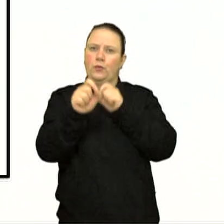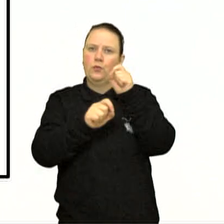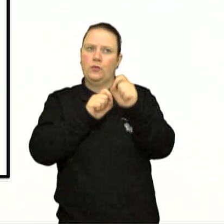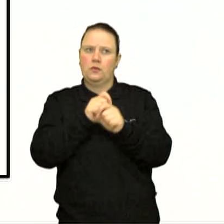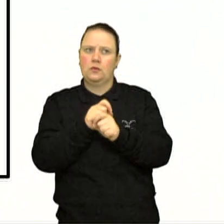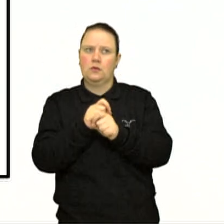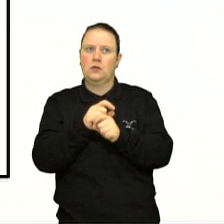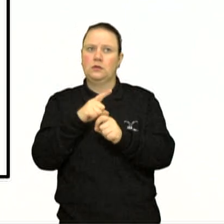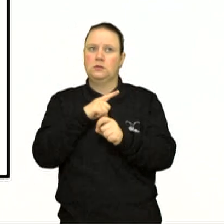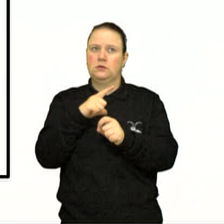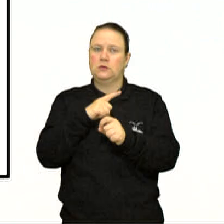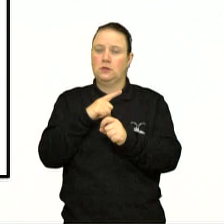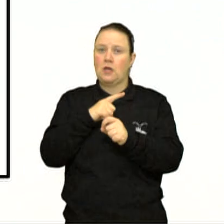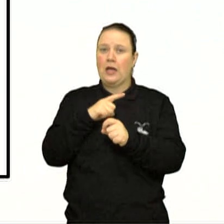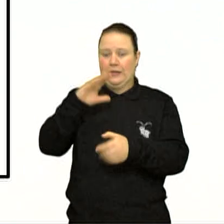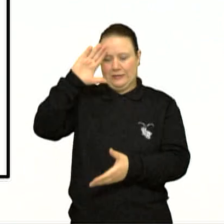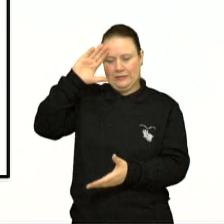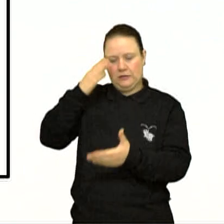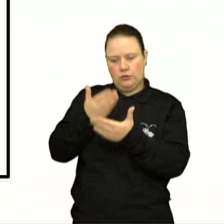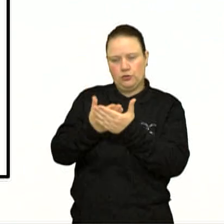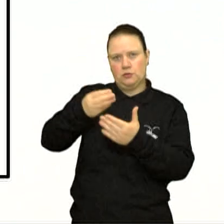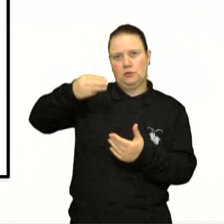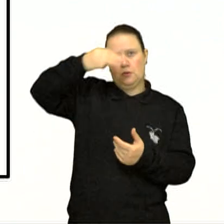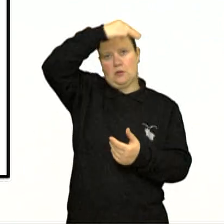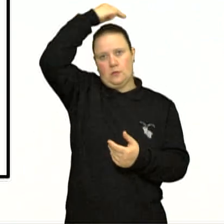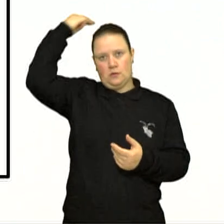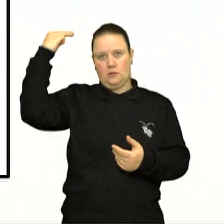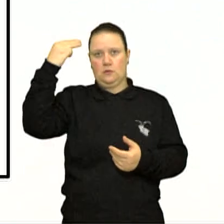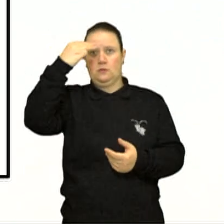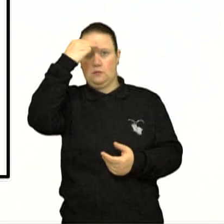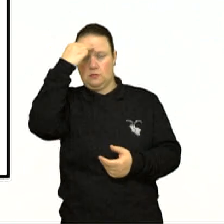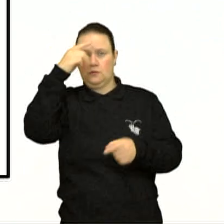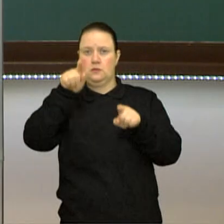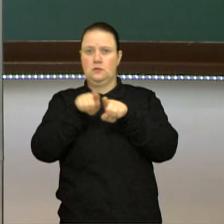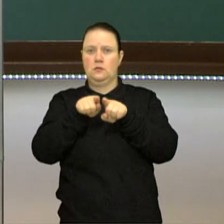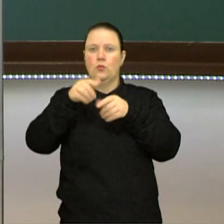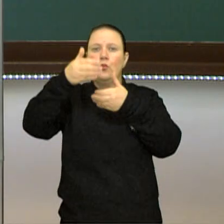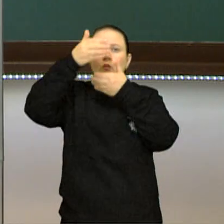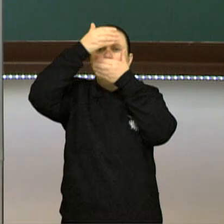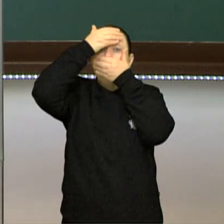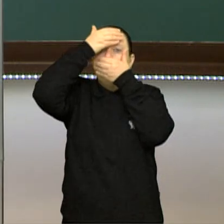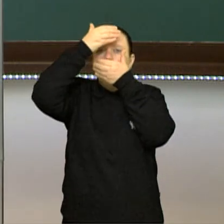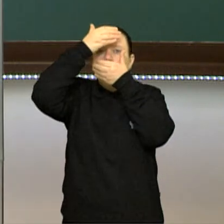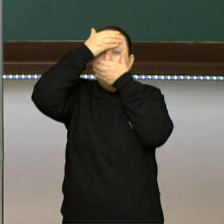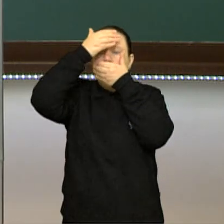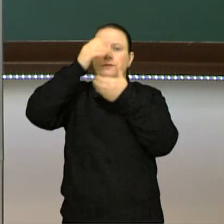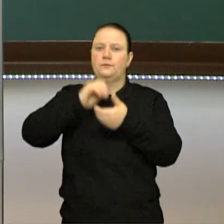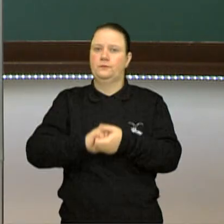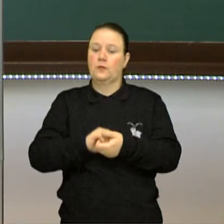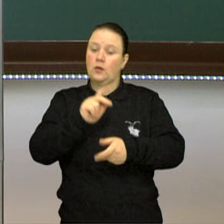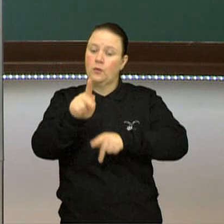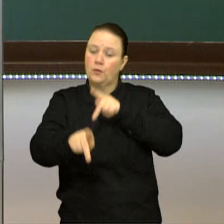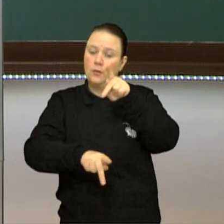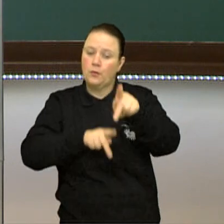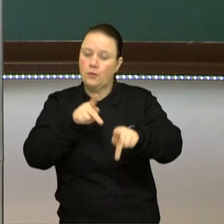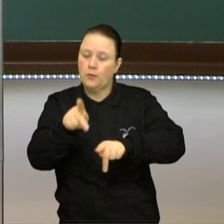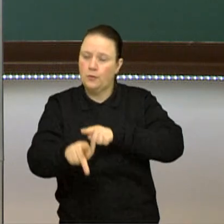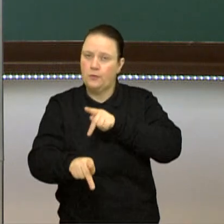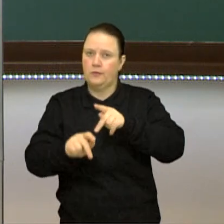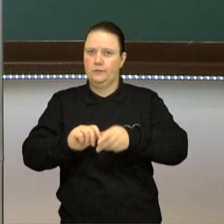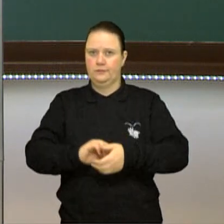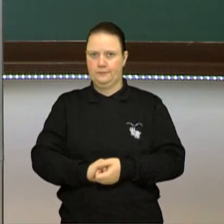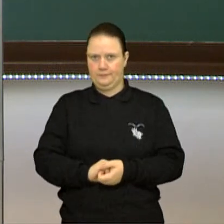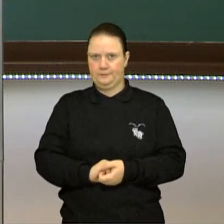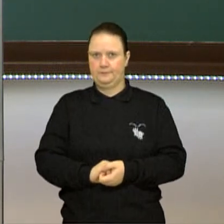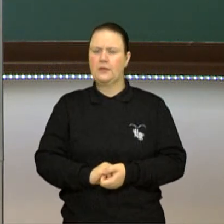islamitas, maometanos ou muçulmanos. Geralmente a gente chama de muçulmanos, tá, pessoal?